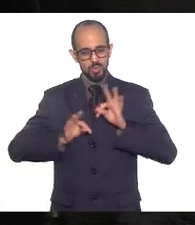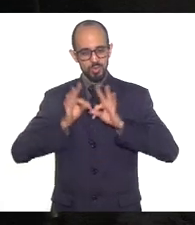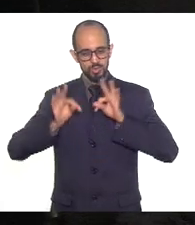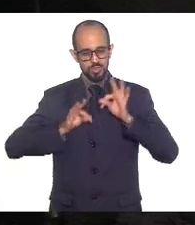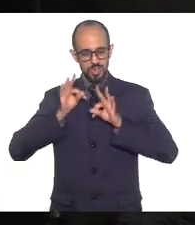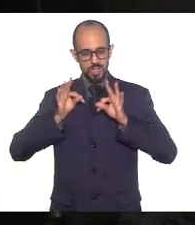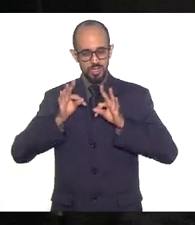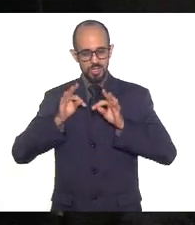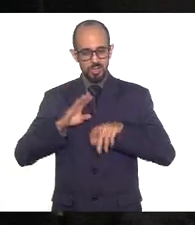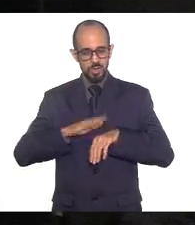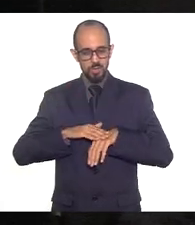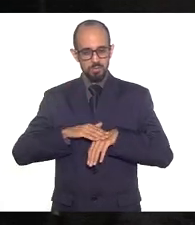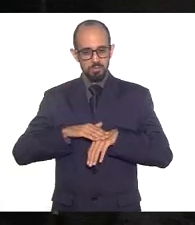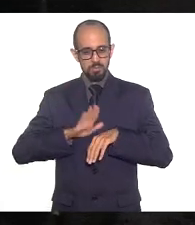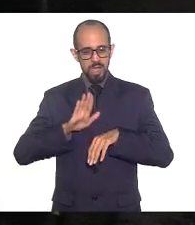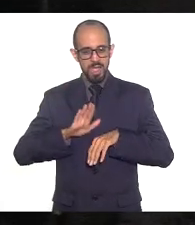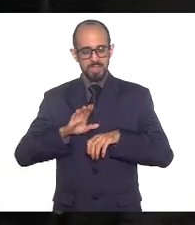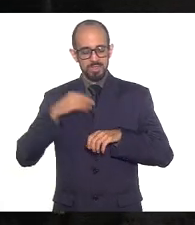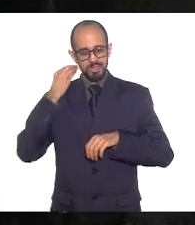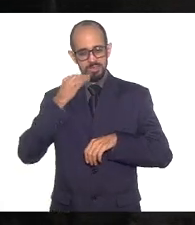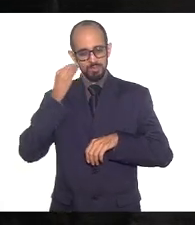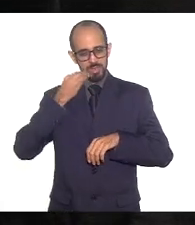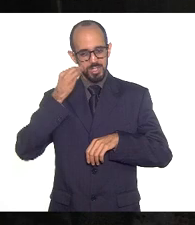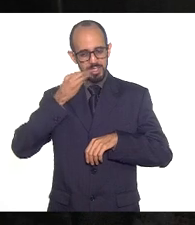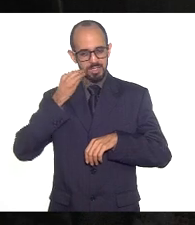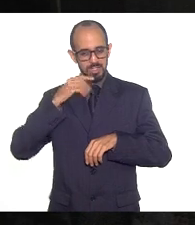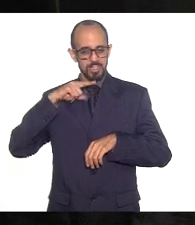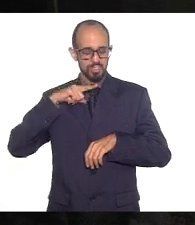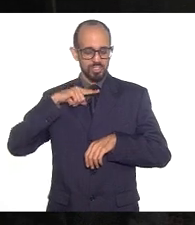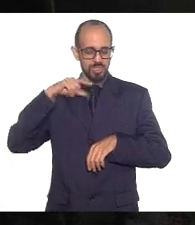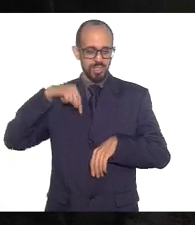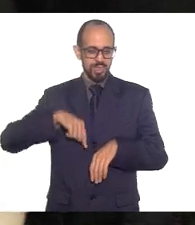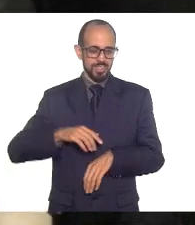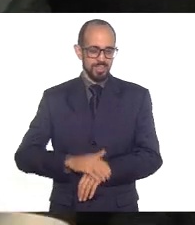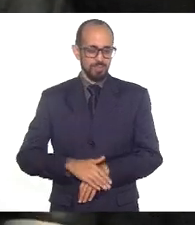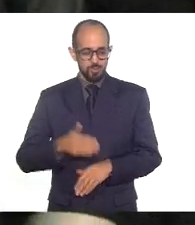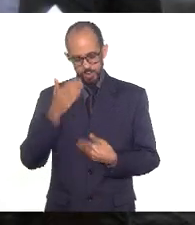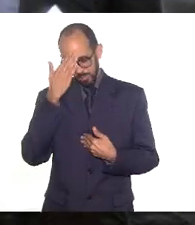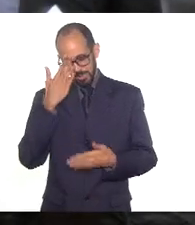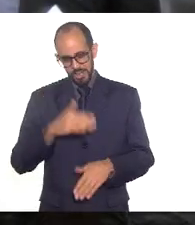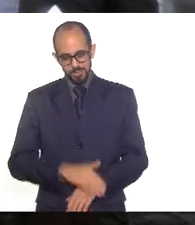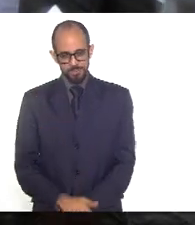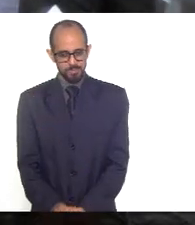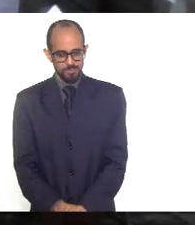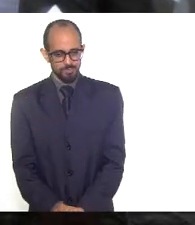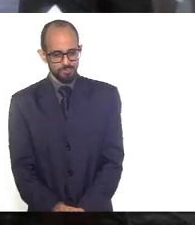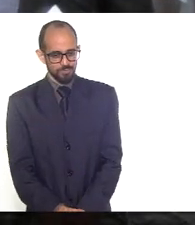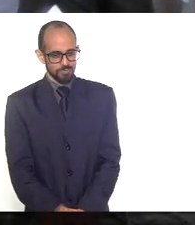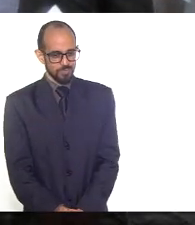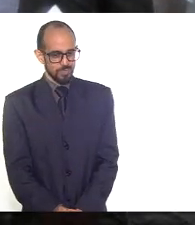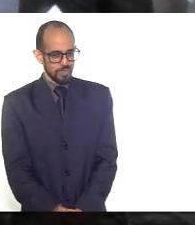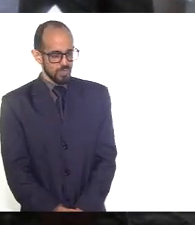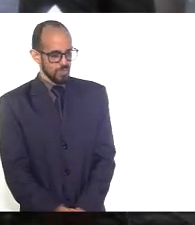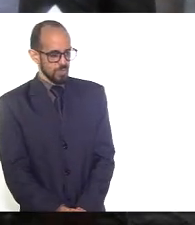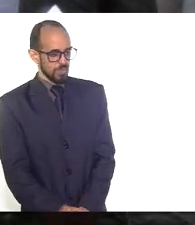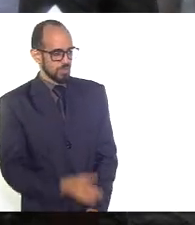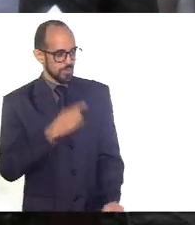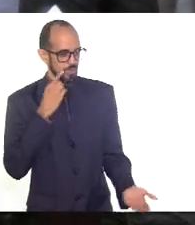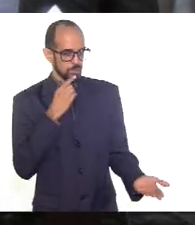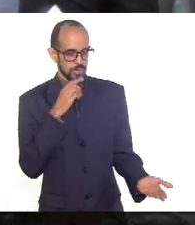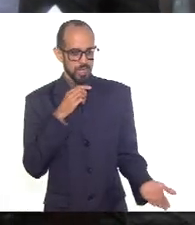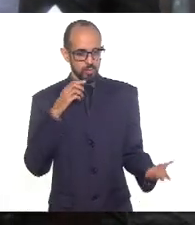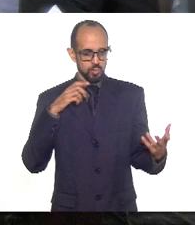fico muito mal a experiência que a gente já tocou aqui obrigado capital do Marcelo cabeleireiro